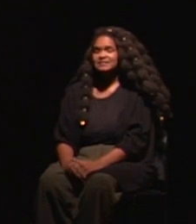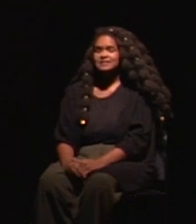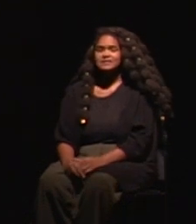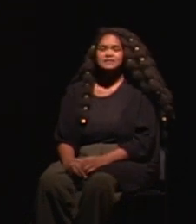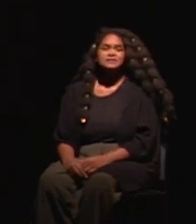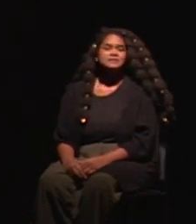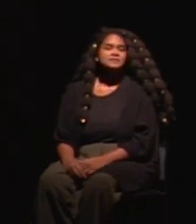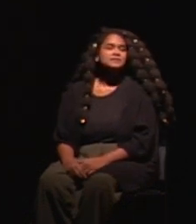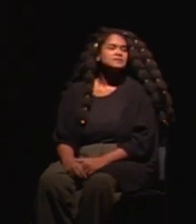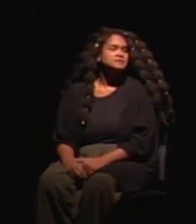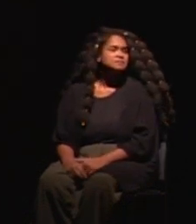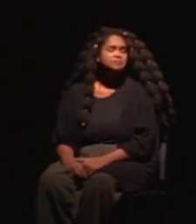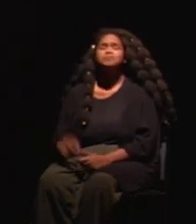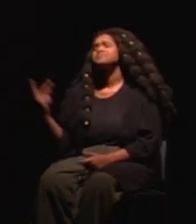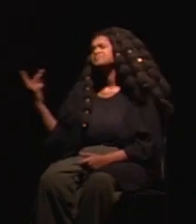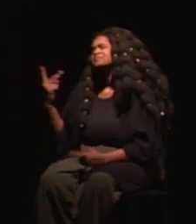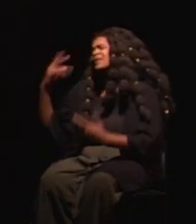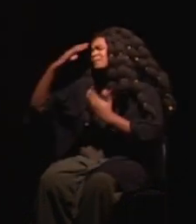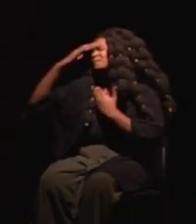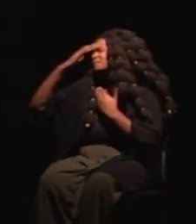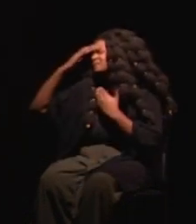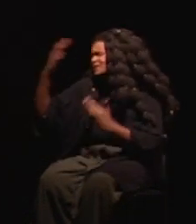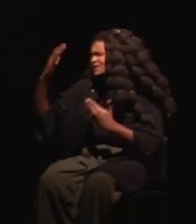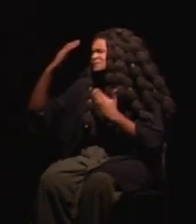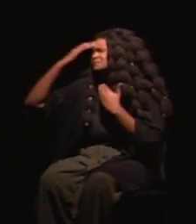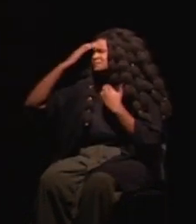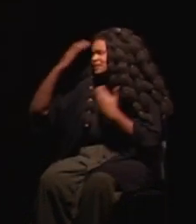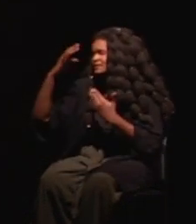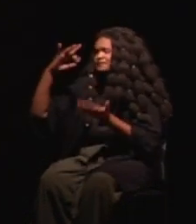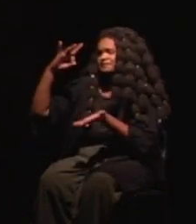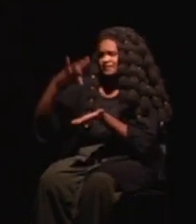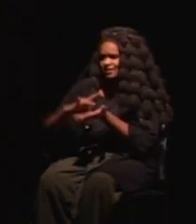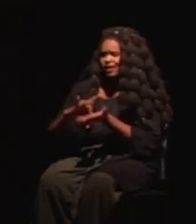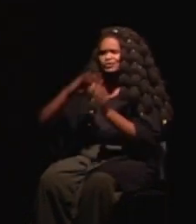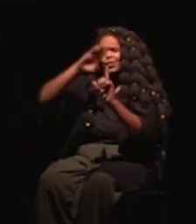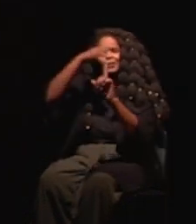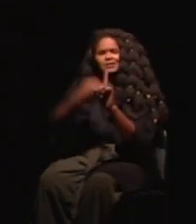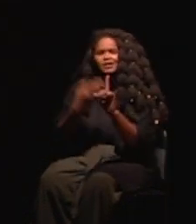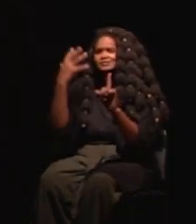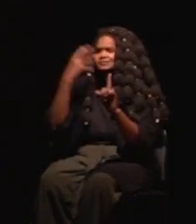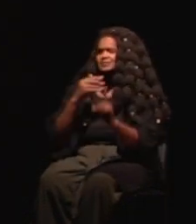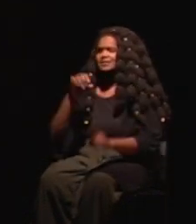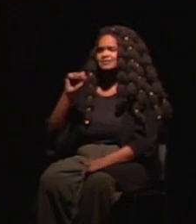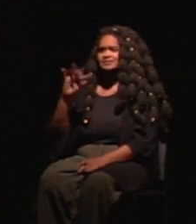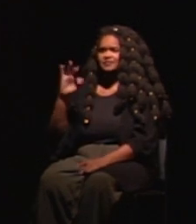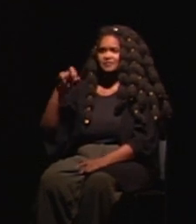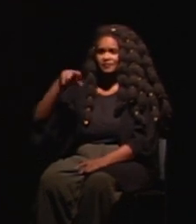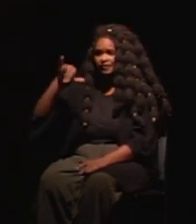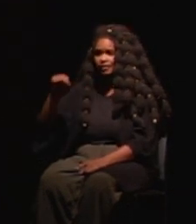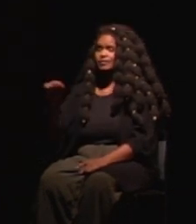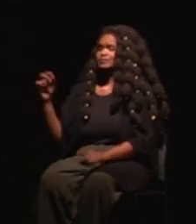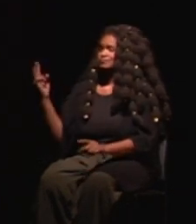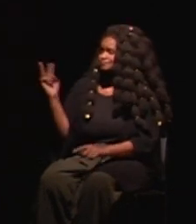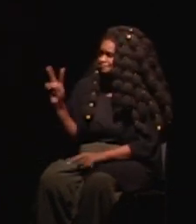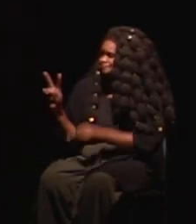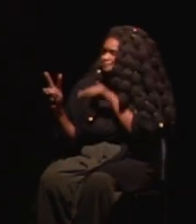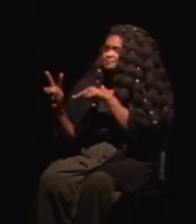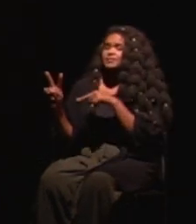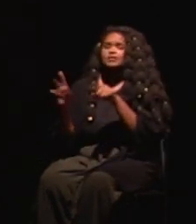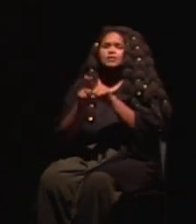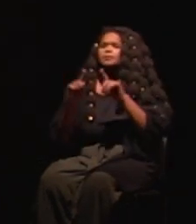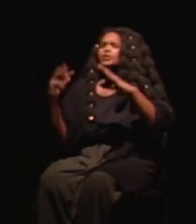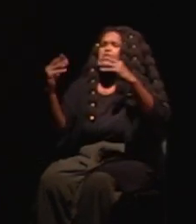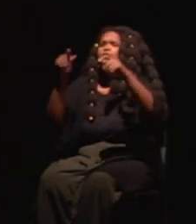Nair, Cremilda, muito obrigada. Muito obrigada mesmo por essa homenagem tão bonita para a Stefania, pela presença de vocês e de vocês